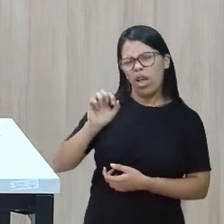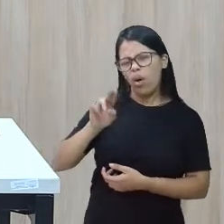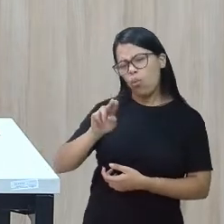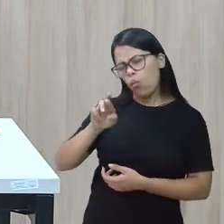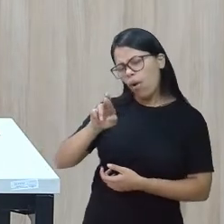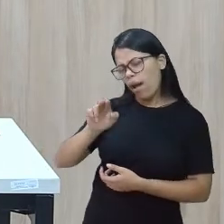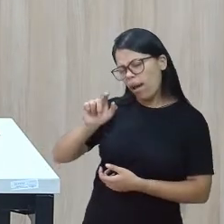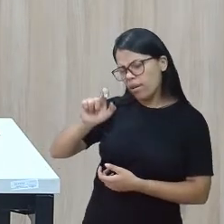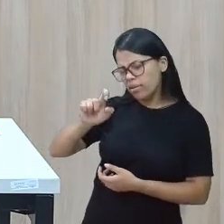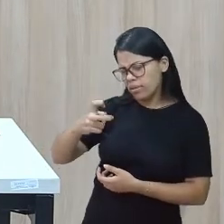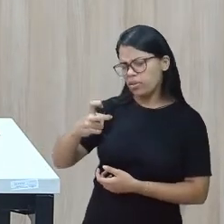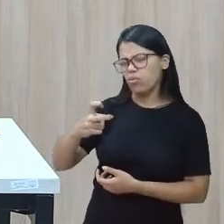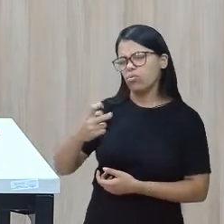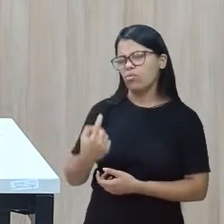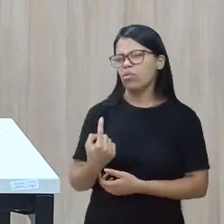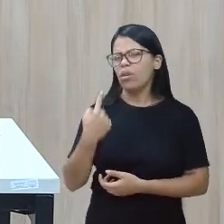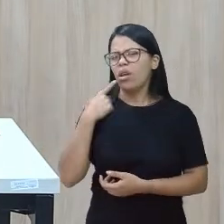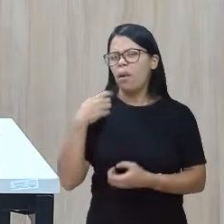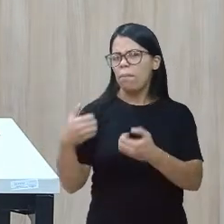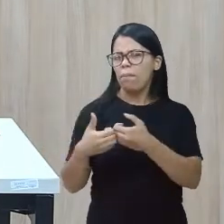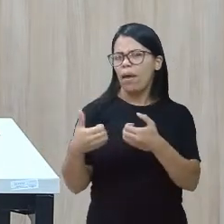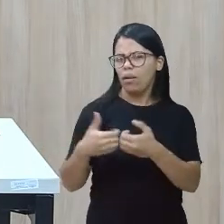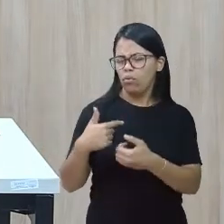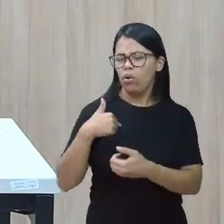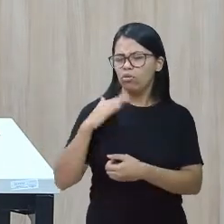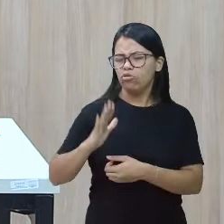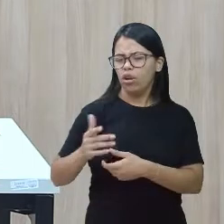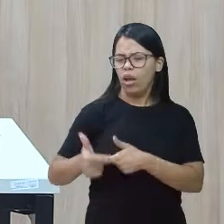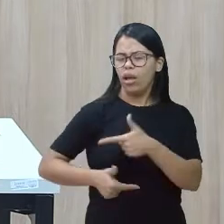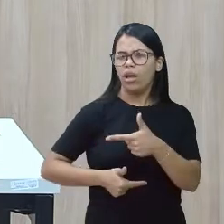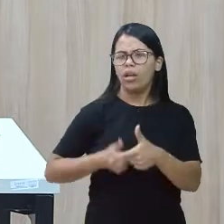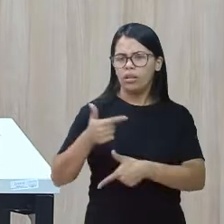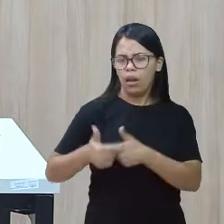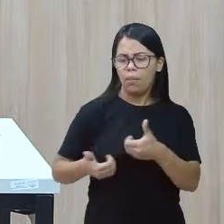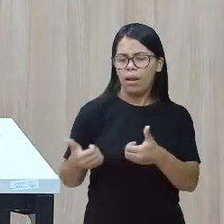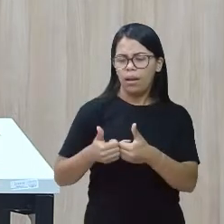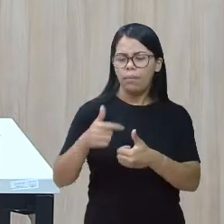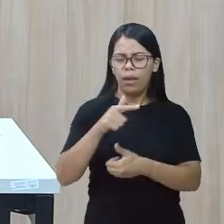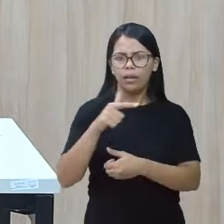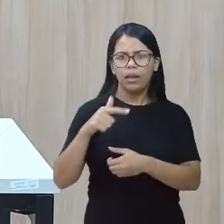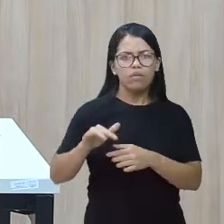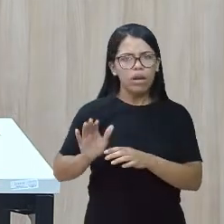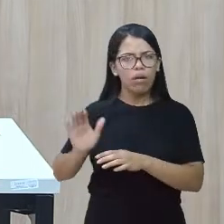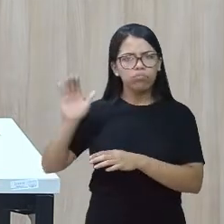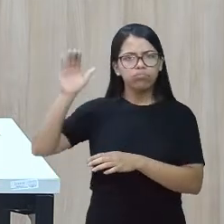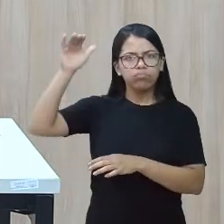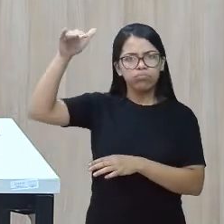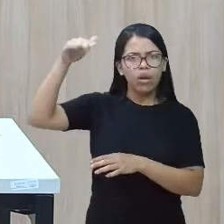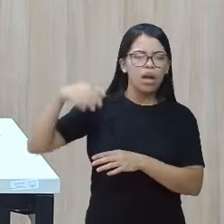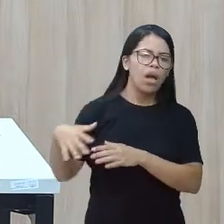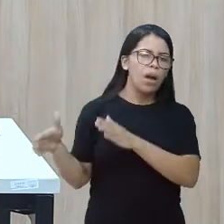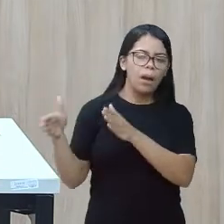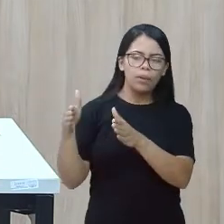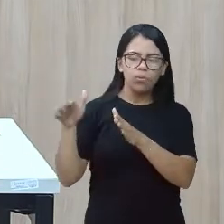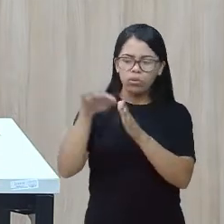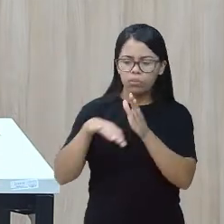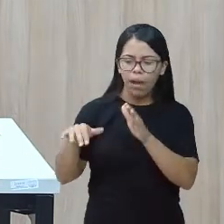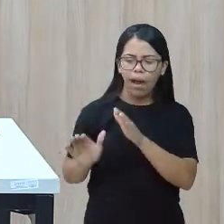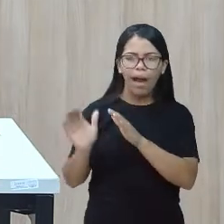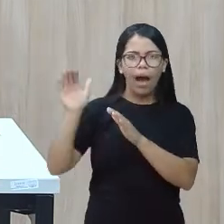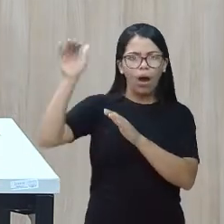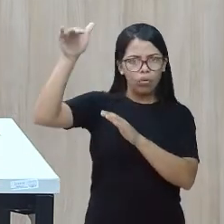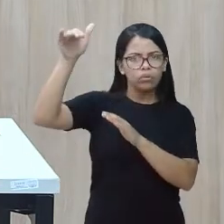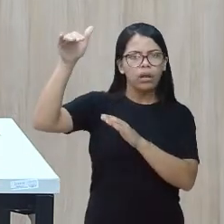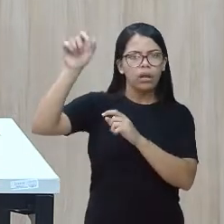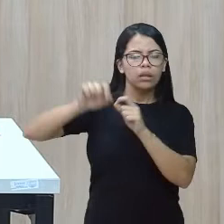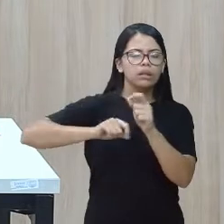trabalhei pertinho dessa escola. Fica no alto, né, gente? Uma vista linda de Recife. Quando dá uma olhadinha aí da escola de vocês.